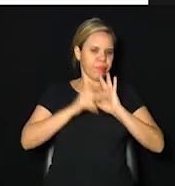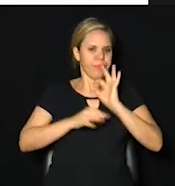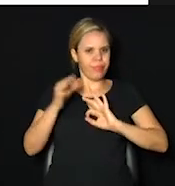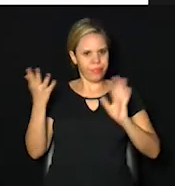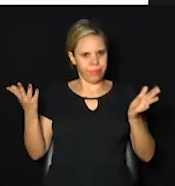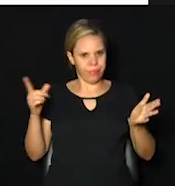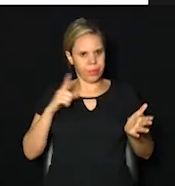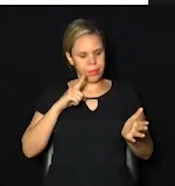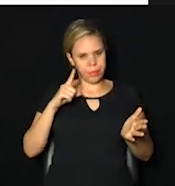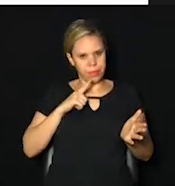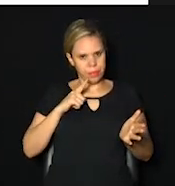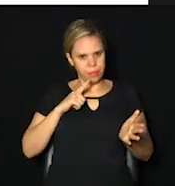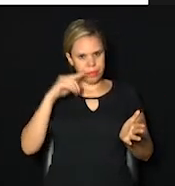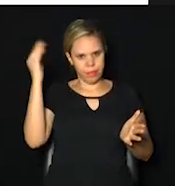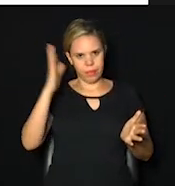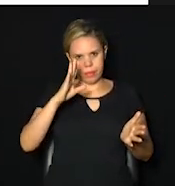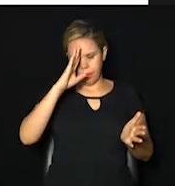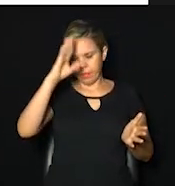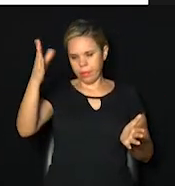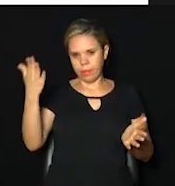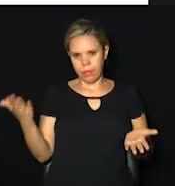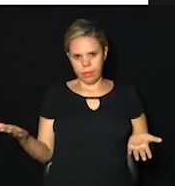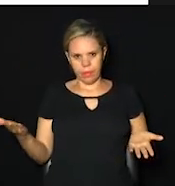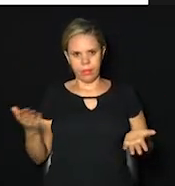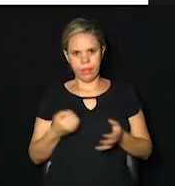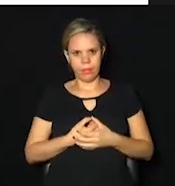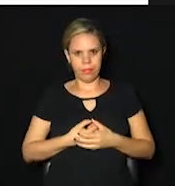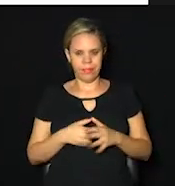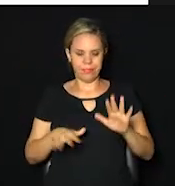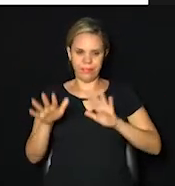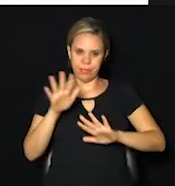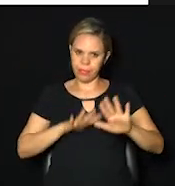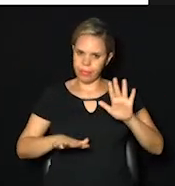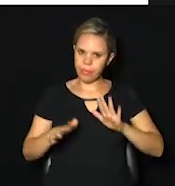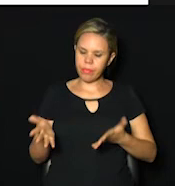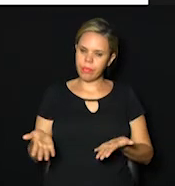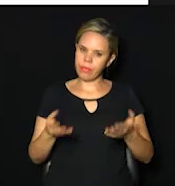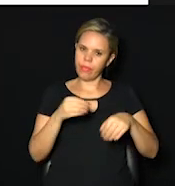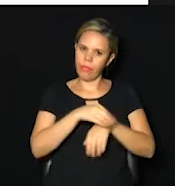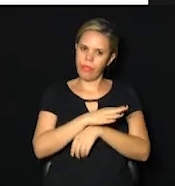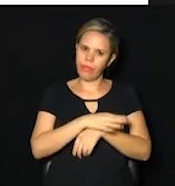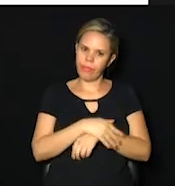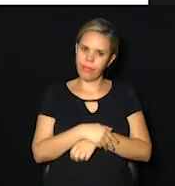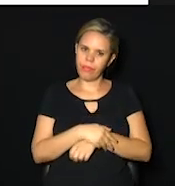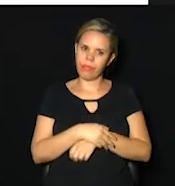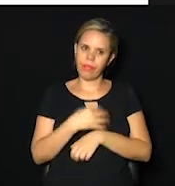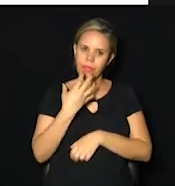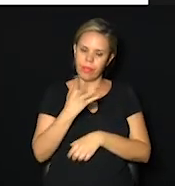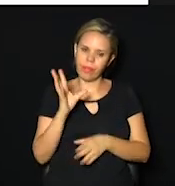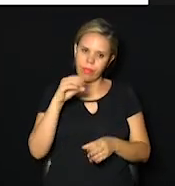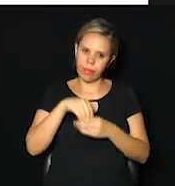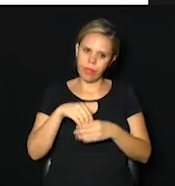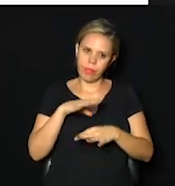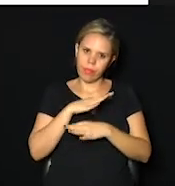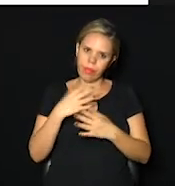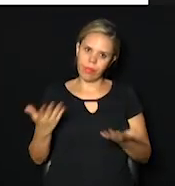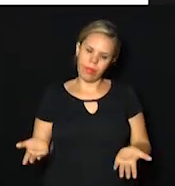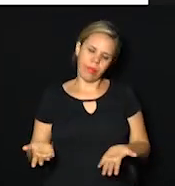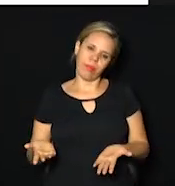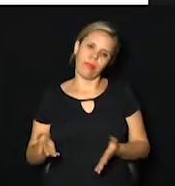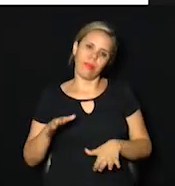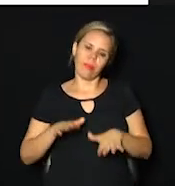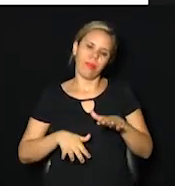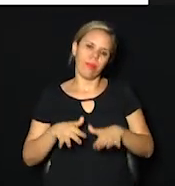tem destaque nacional, né? Cuidado para não levar essa paixão para dentro da cidade, que em